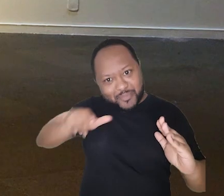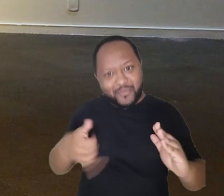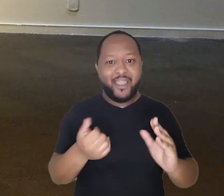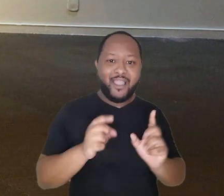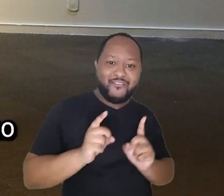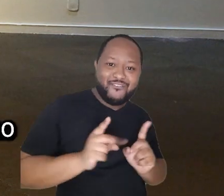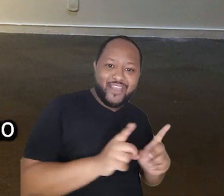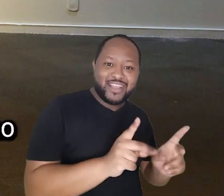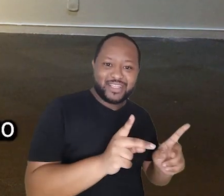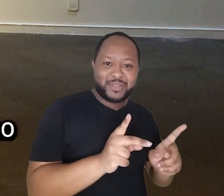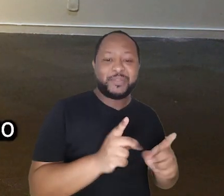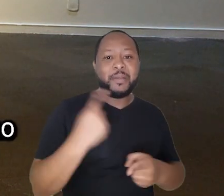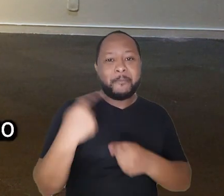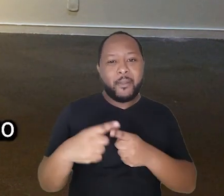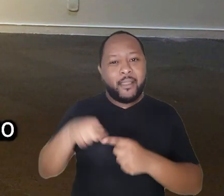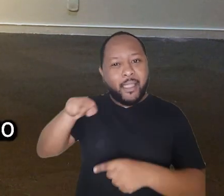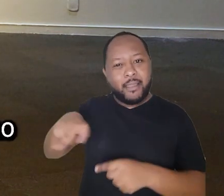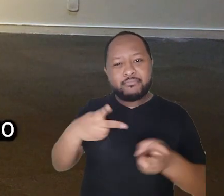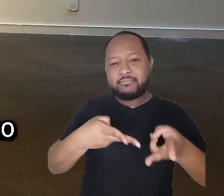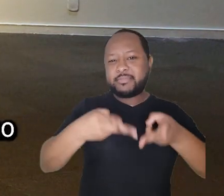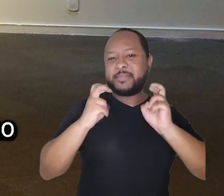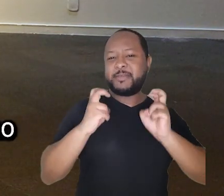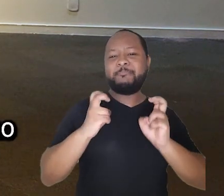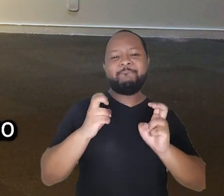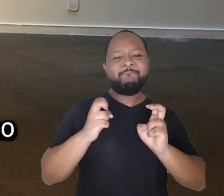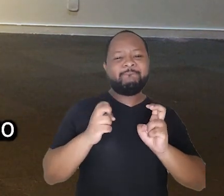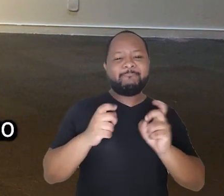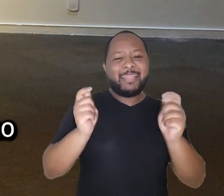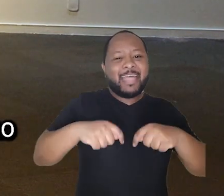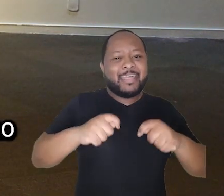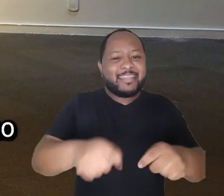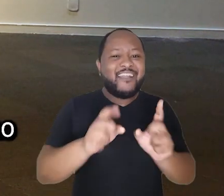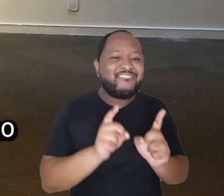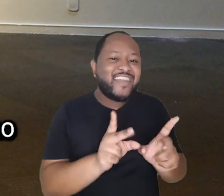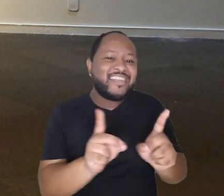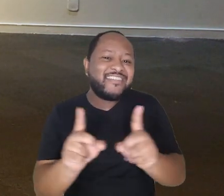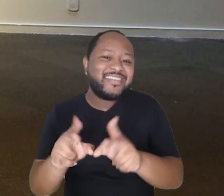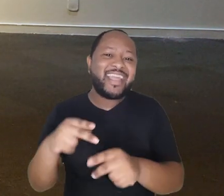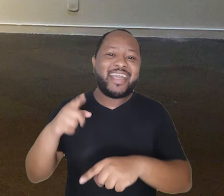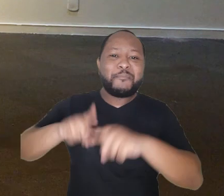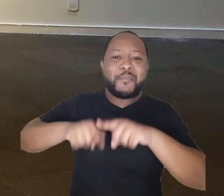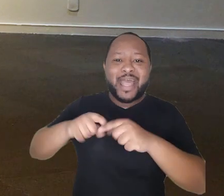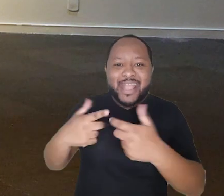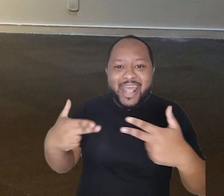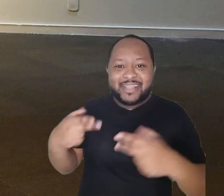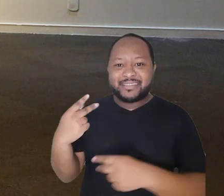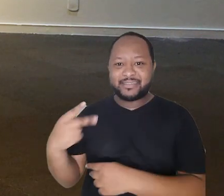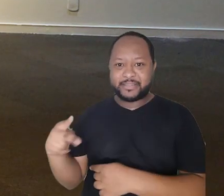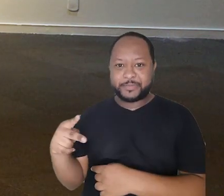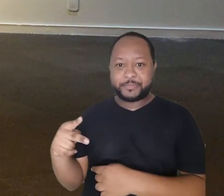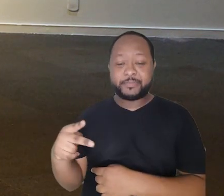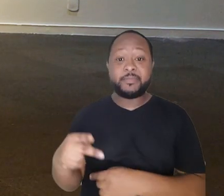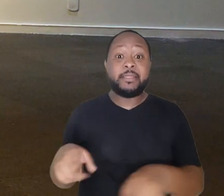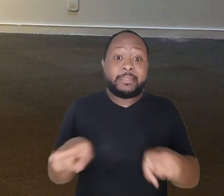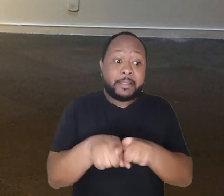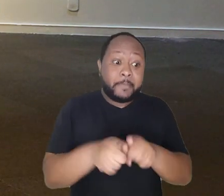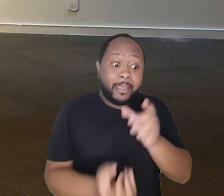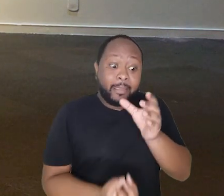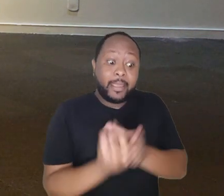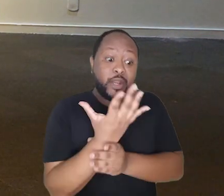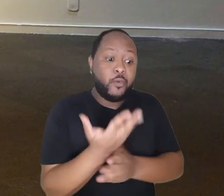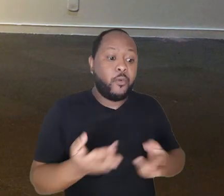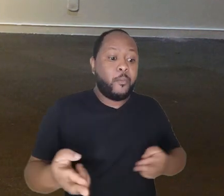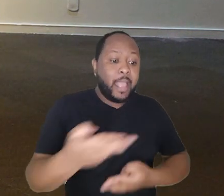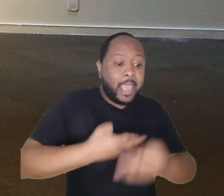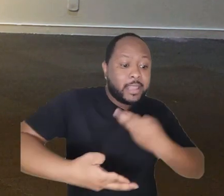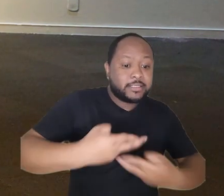Brasília, porque ele também percebeu um grande nicho de mercado para vender os seus potes. Mas isso também cria uma relação das pessoas que vão morar também